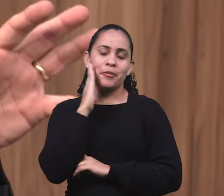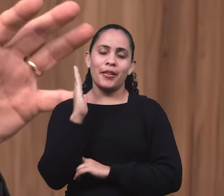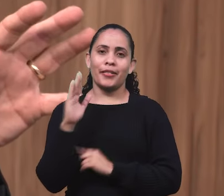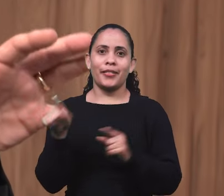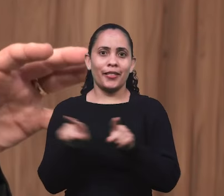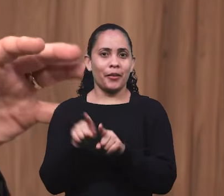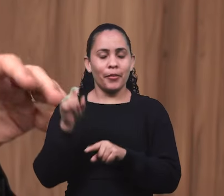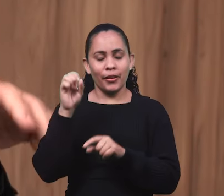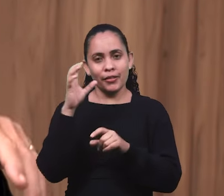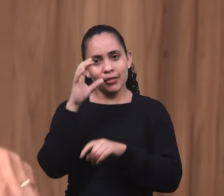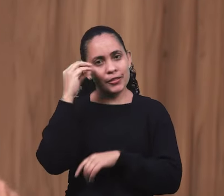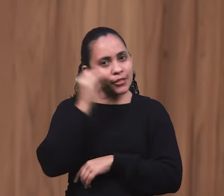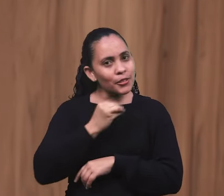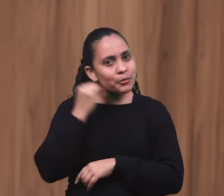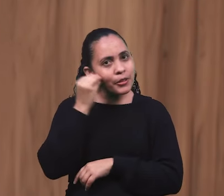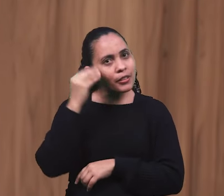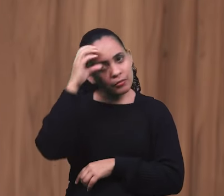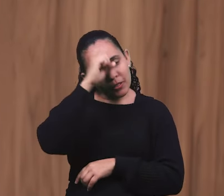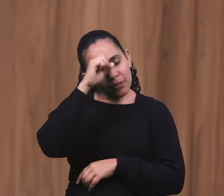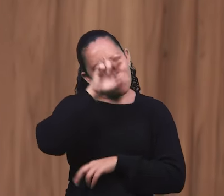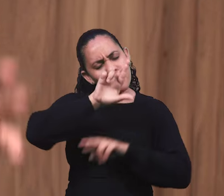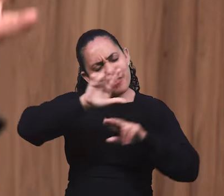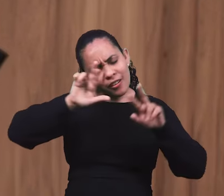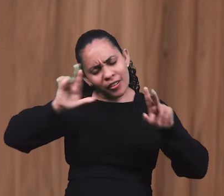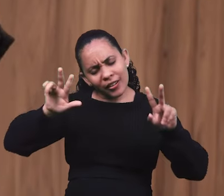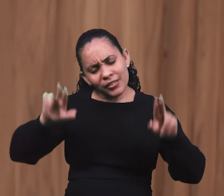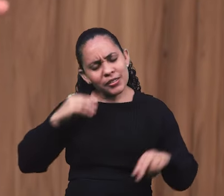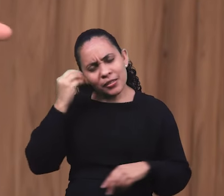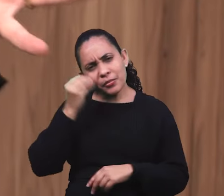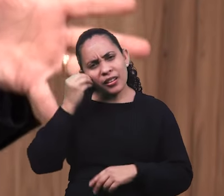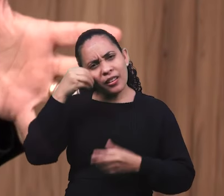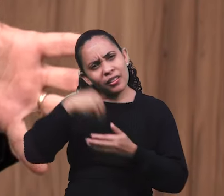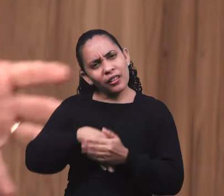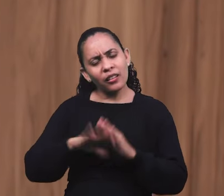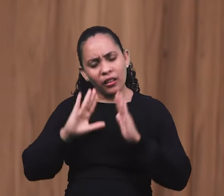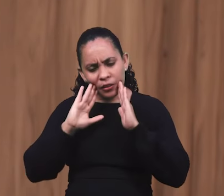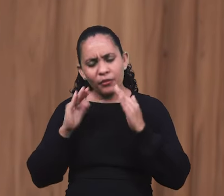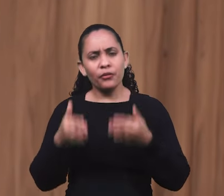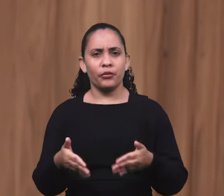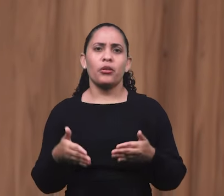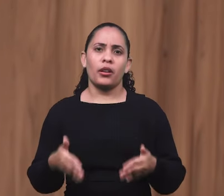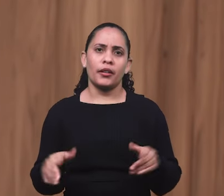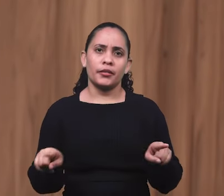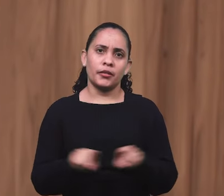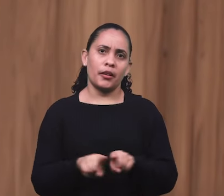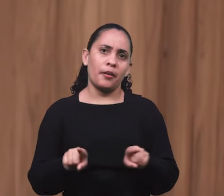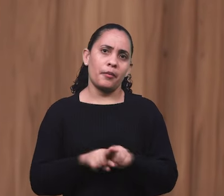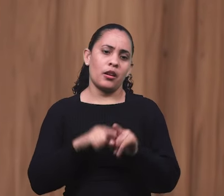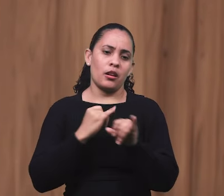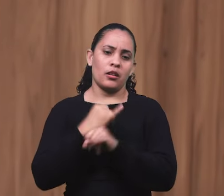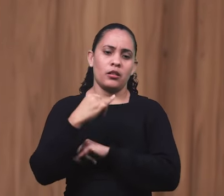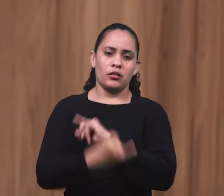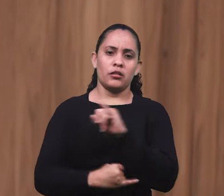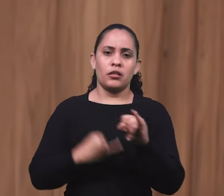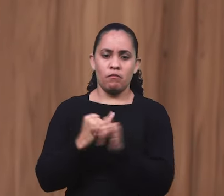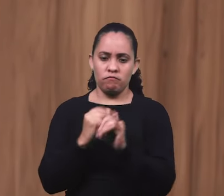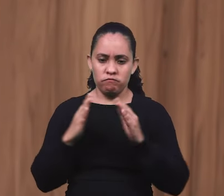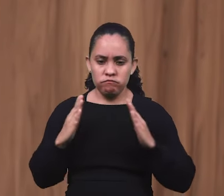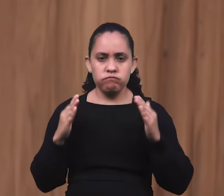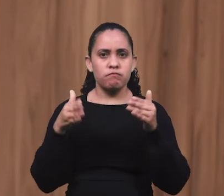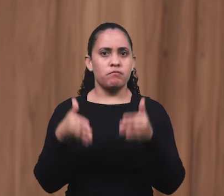ter outras experiências. De maneira que é o seguinte, tem que ter várias experiências e você, dentro daquilo ali, você focar no teu negócio. Então, a internet é um caminho, não